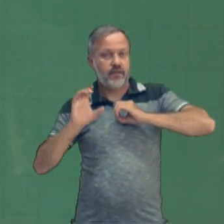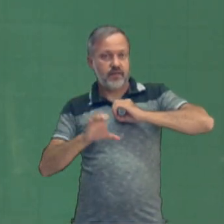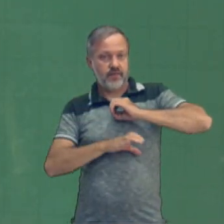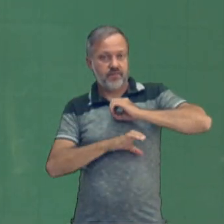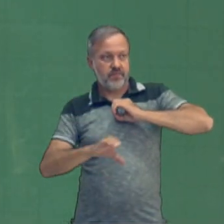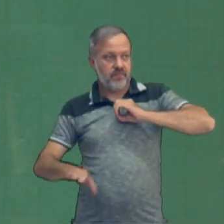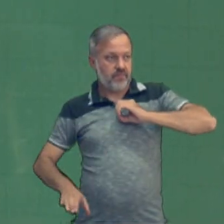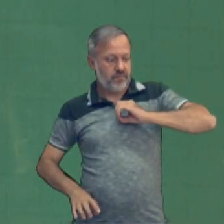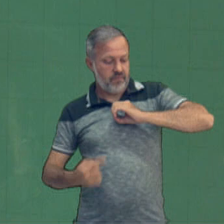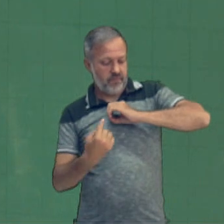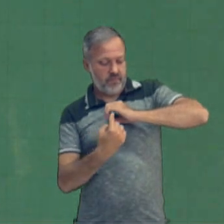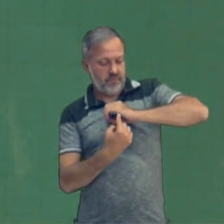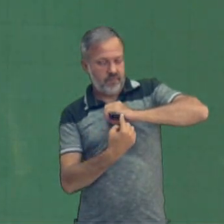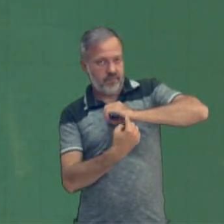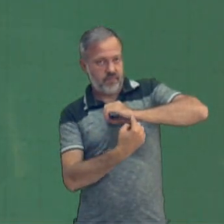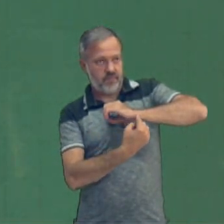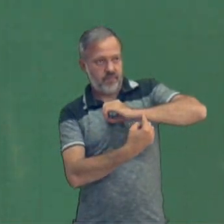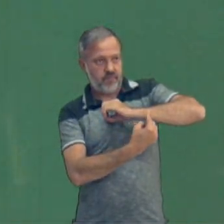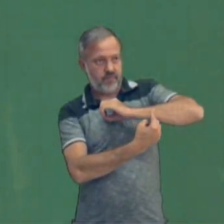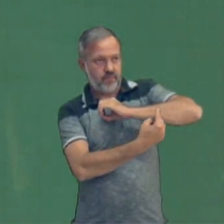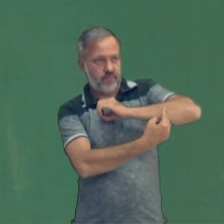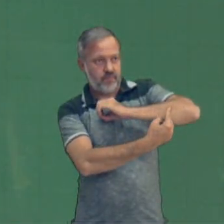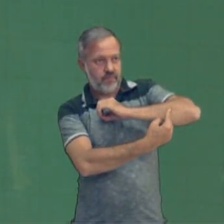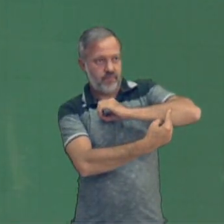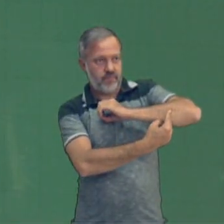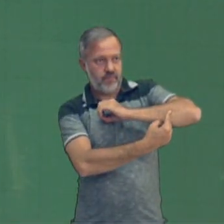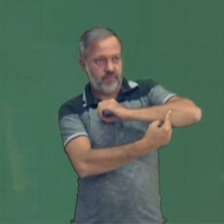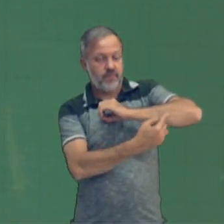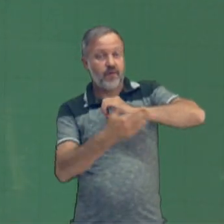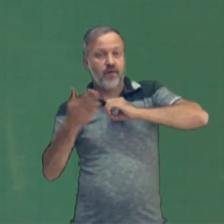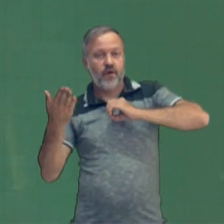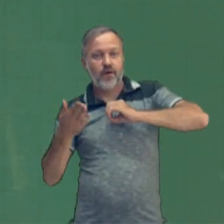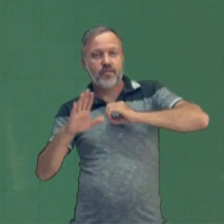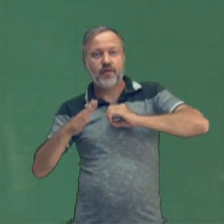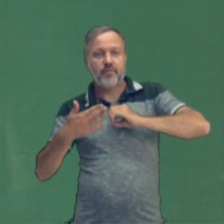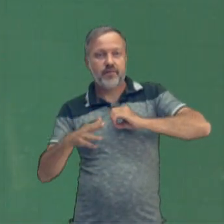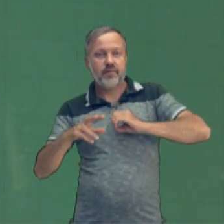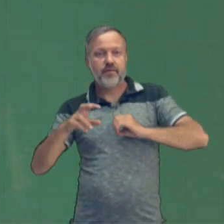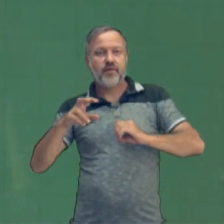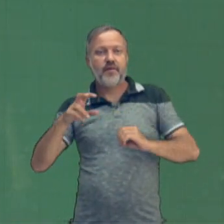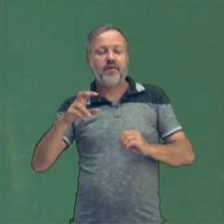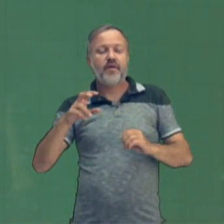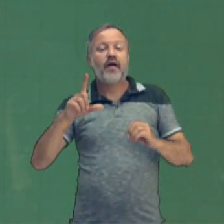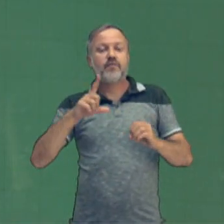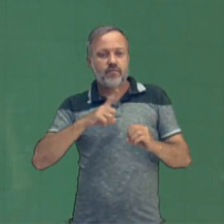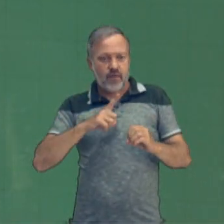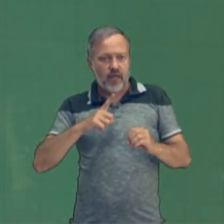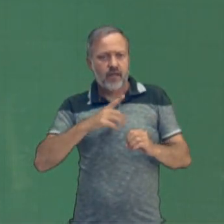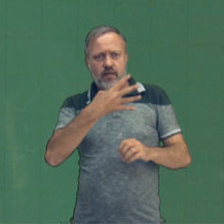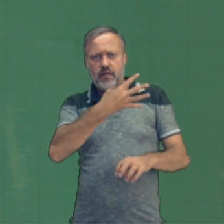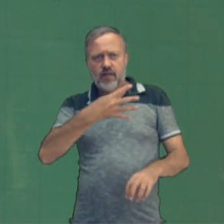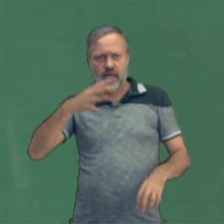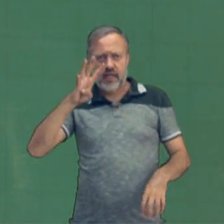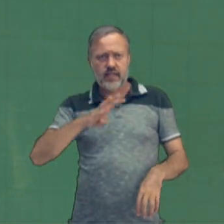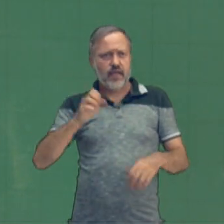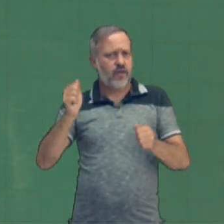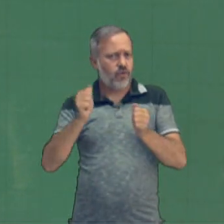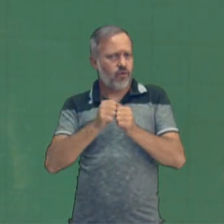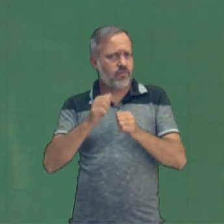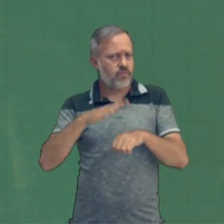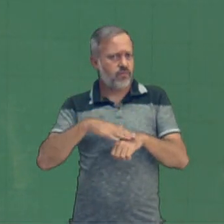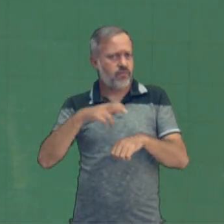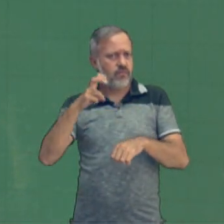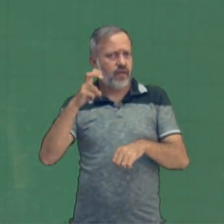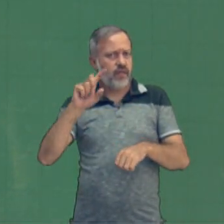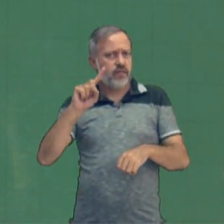Cristo, significa que hoje ele já está no ano 5.000, como foi o exemplo dos calendários que eu citei. Bom, havia um